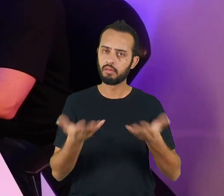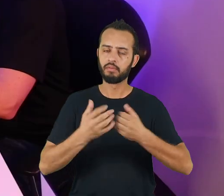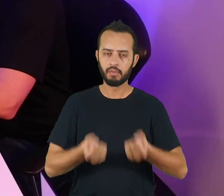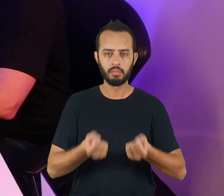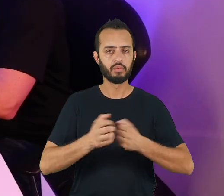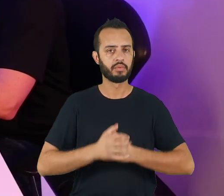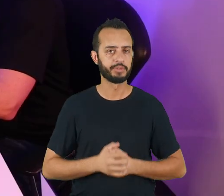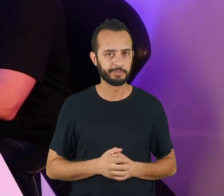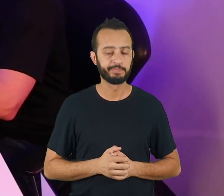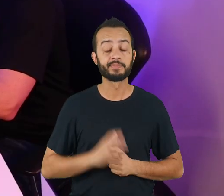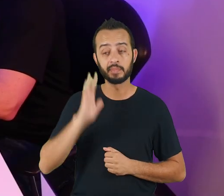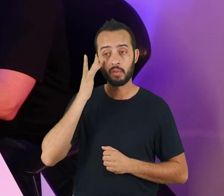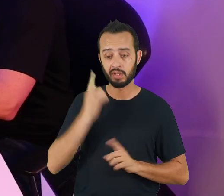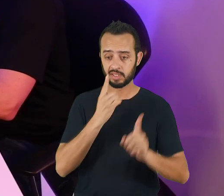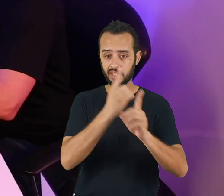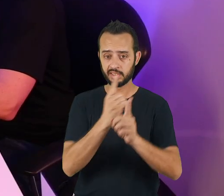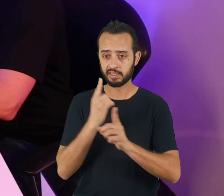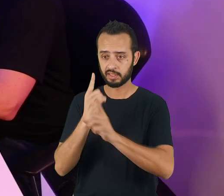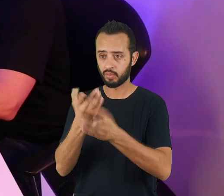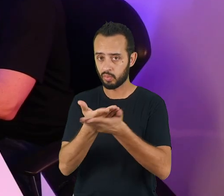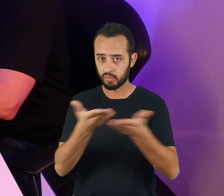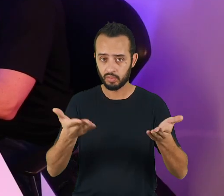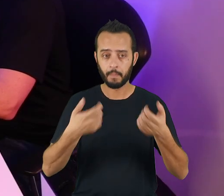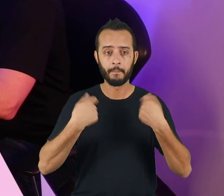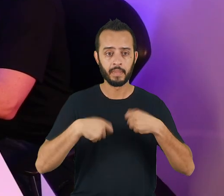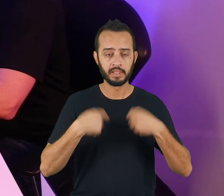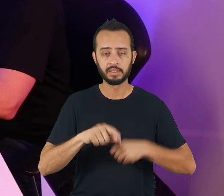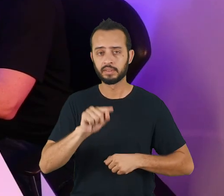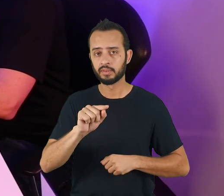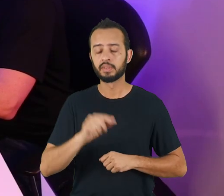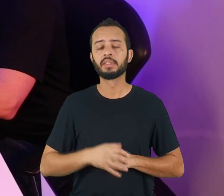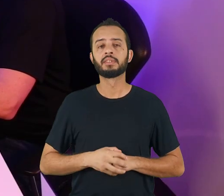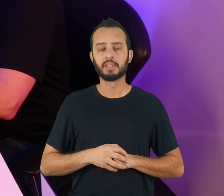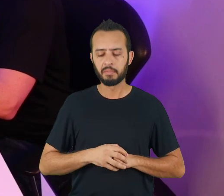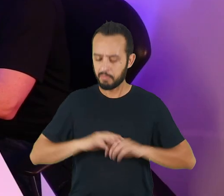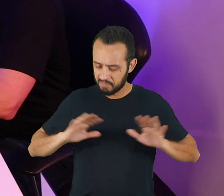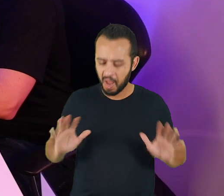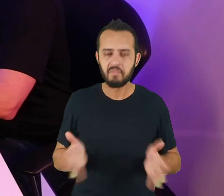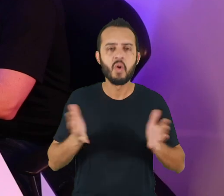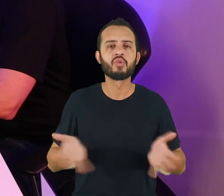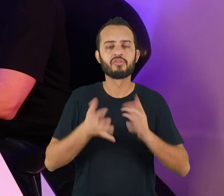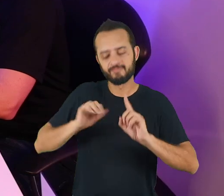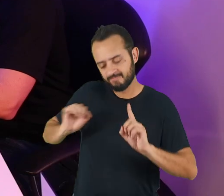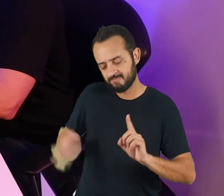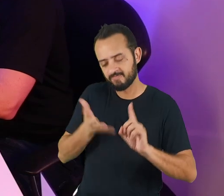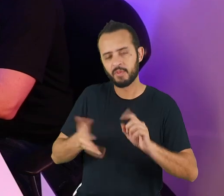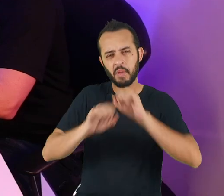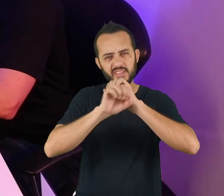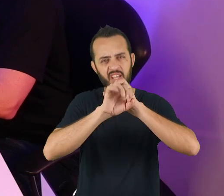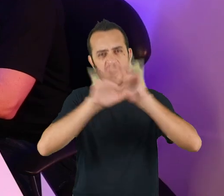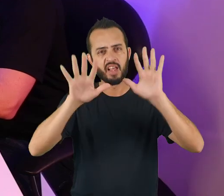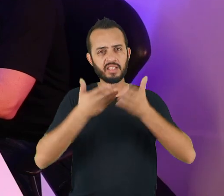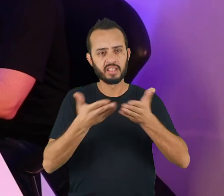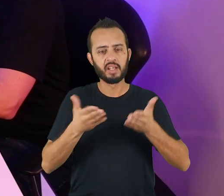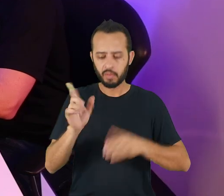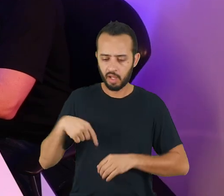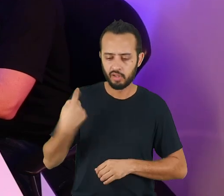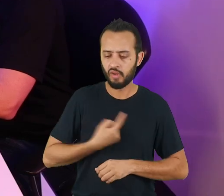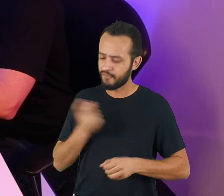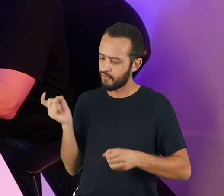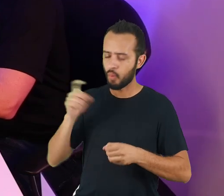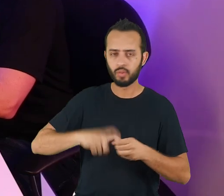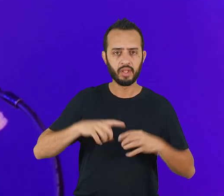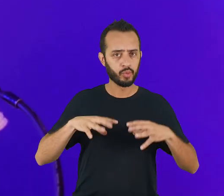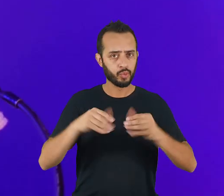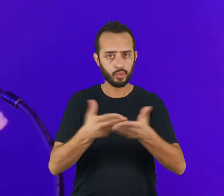É mas mas eu acho assim esses encontros eles precisam ser assim para motivar né para esclarecer O que é é a gente retomar tudo